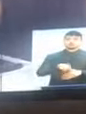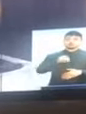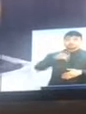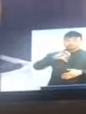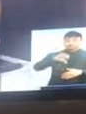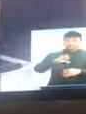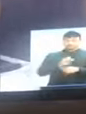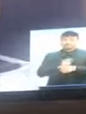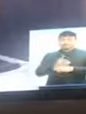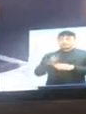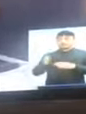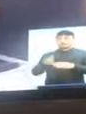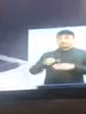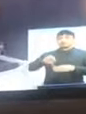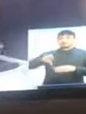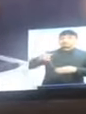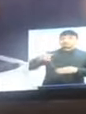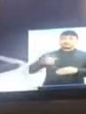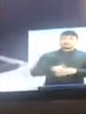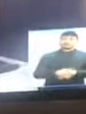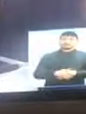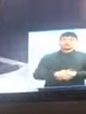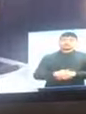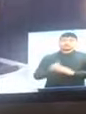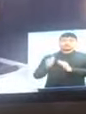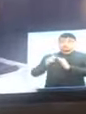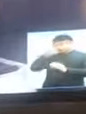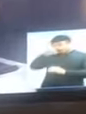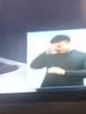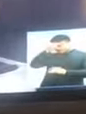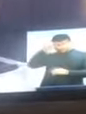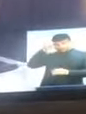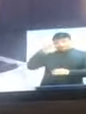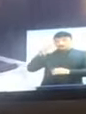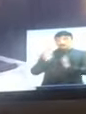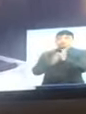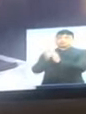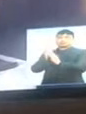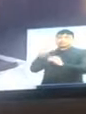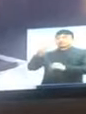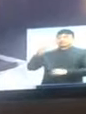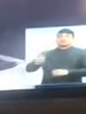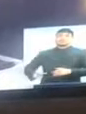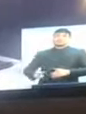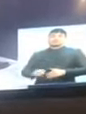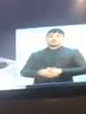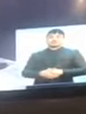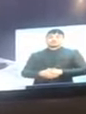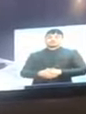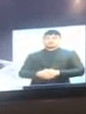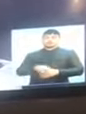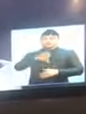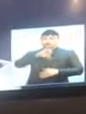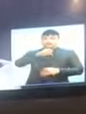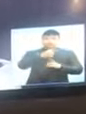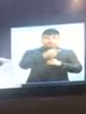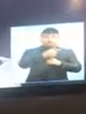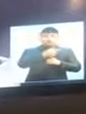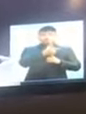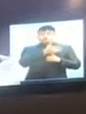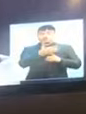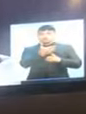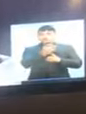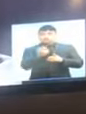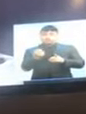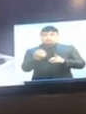92. Foi prefeito de Eusébio 3 vezes, de 1997 a 2000 e de 2001